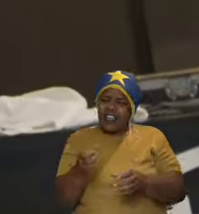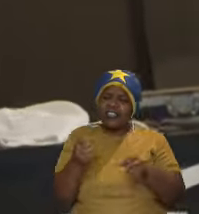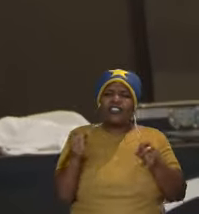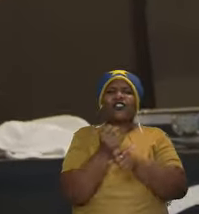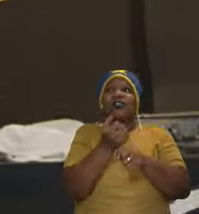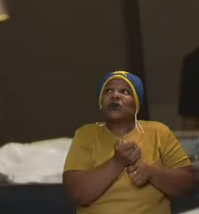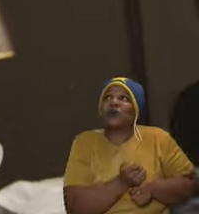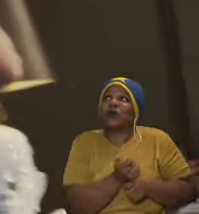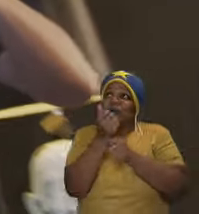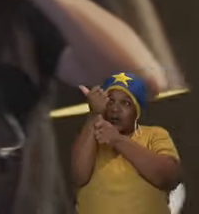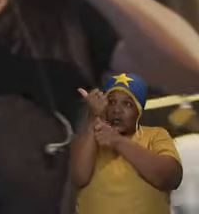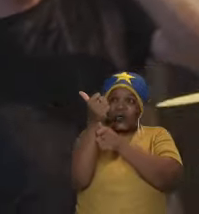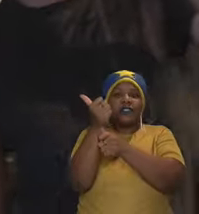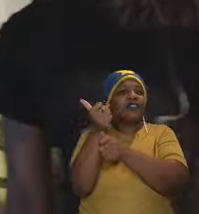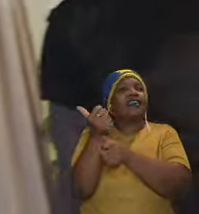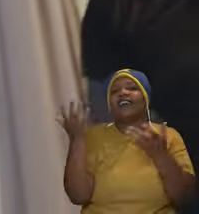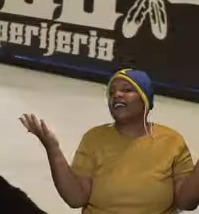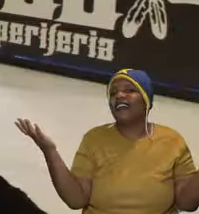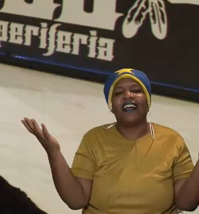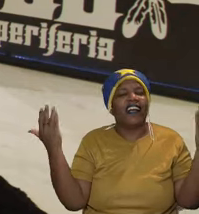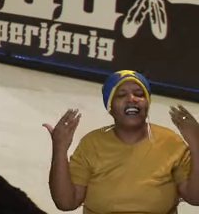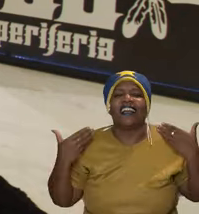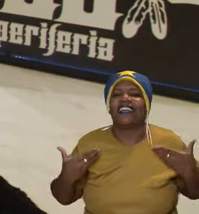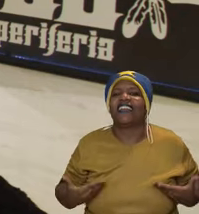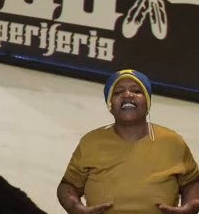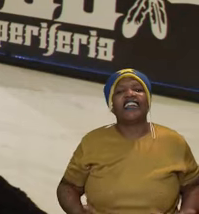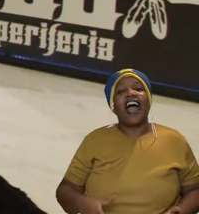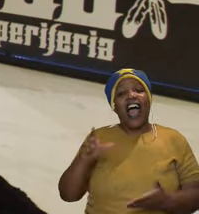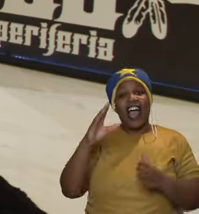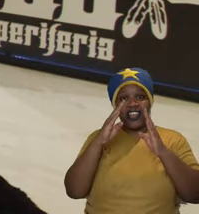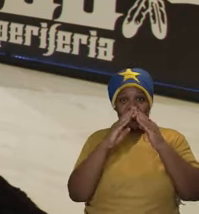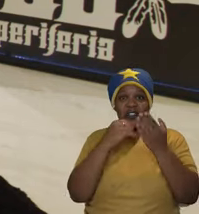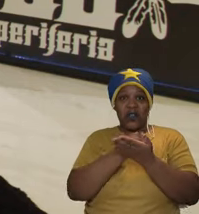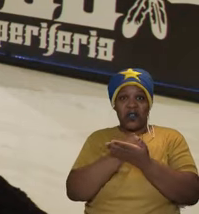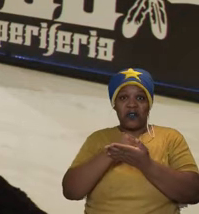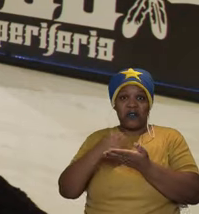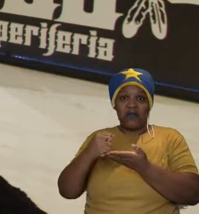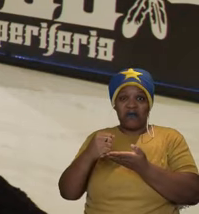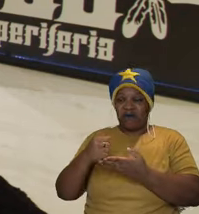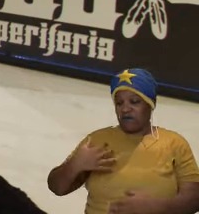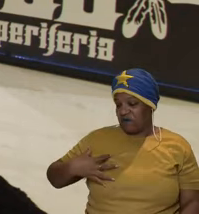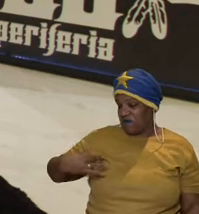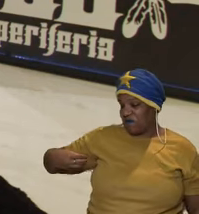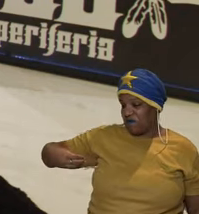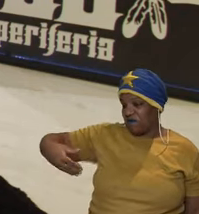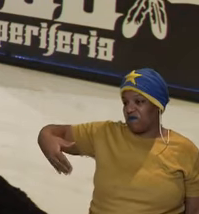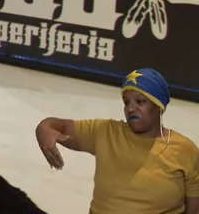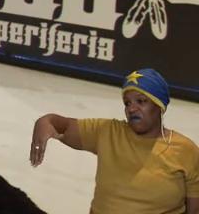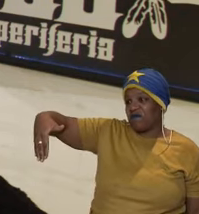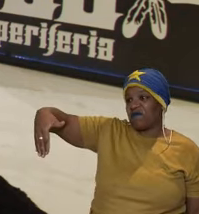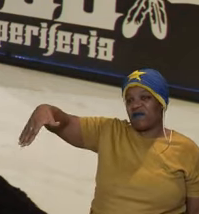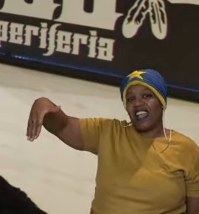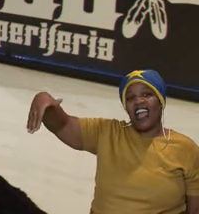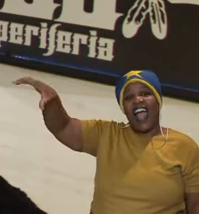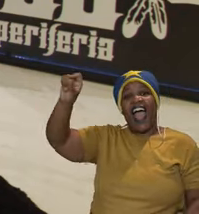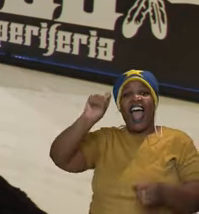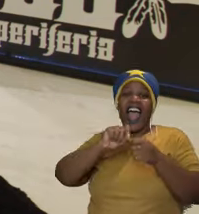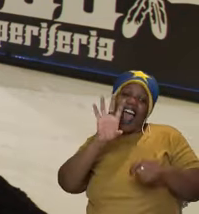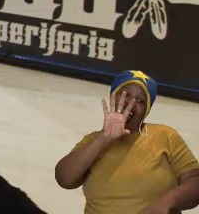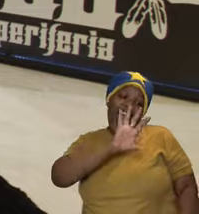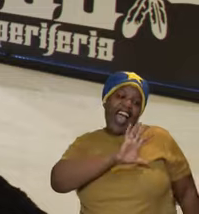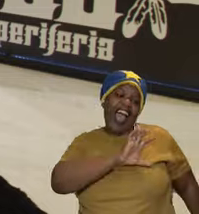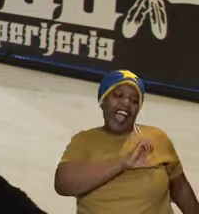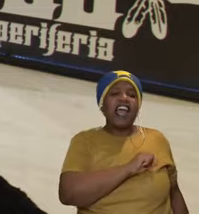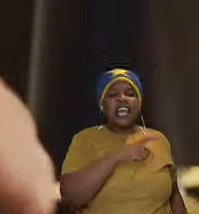champanhe. Menino sou, a escola me passou. Saiba que seu filho hoje vai fazer esse amor. Esse menino tem juízo,